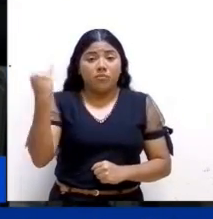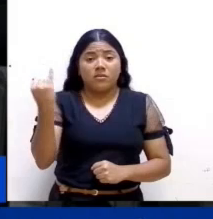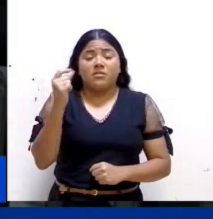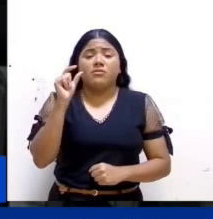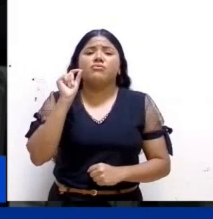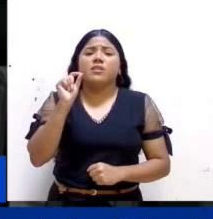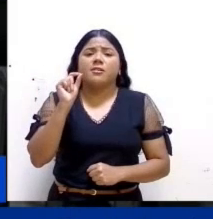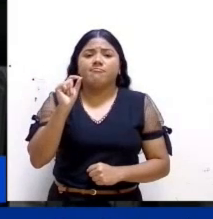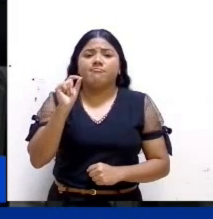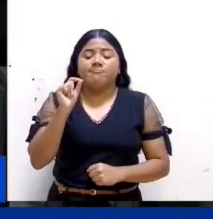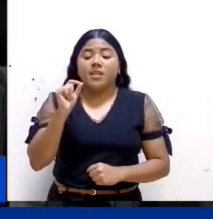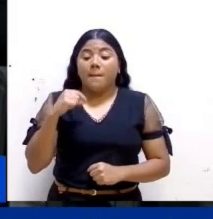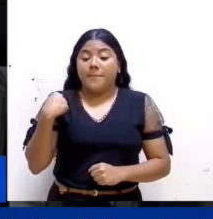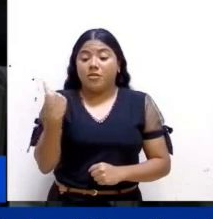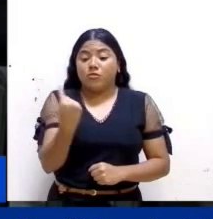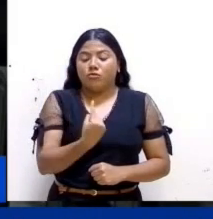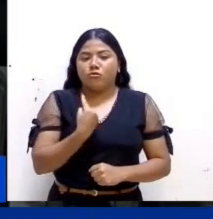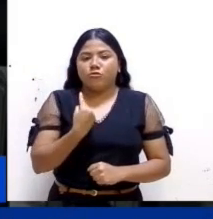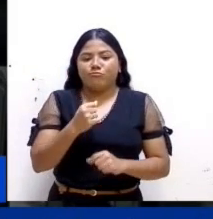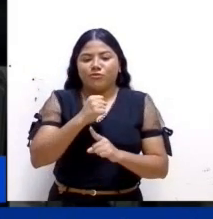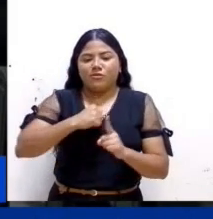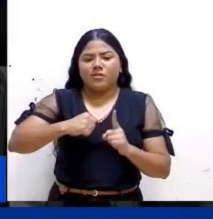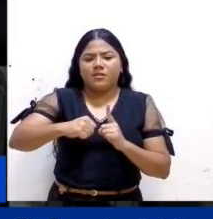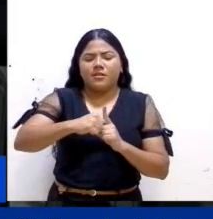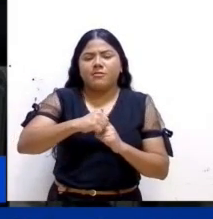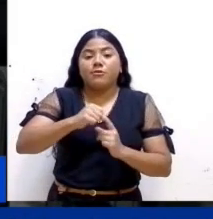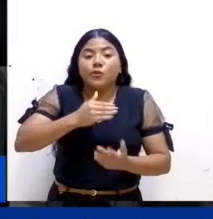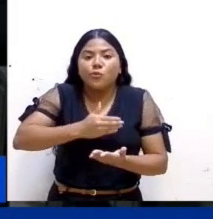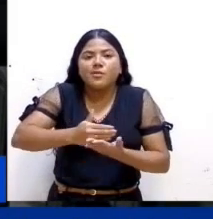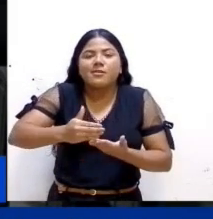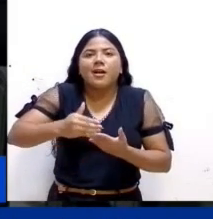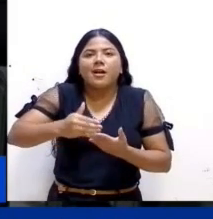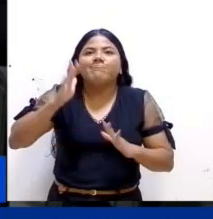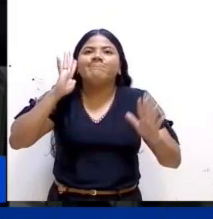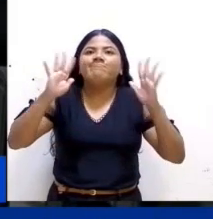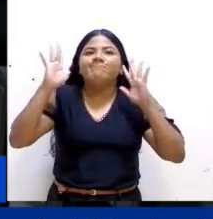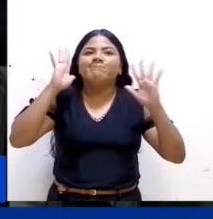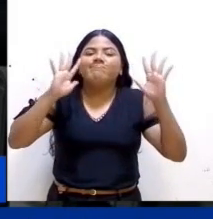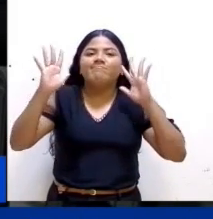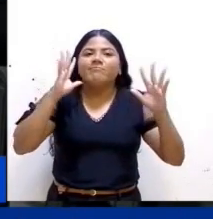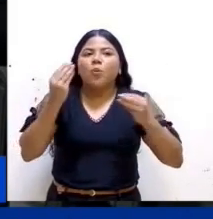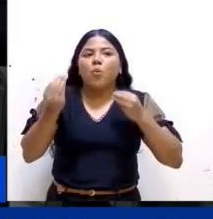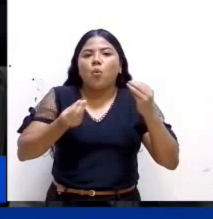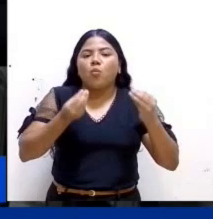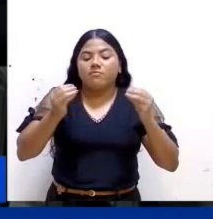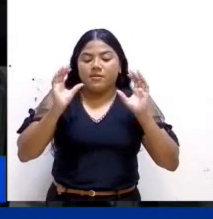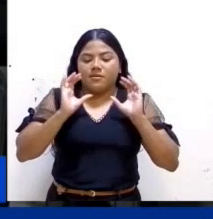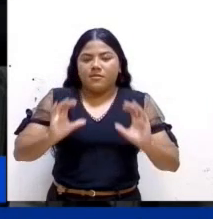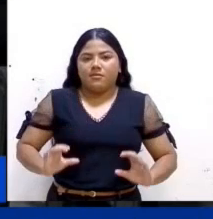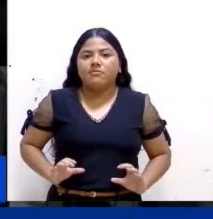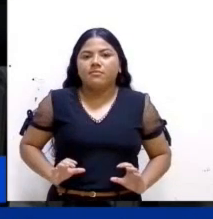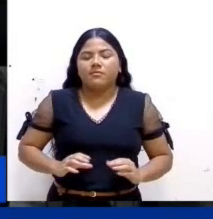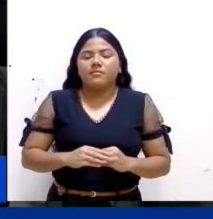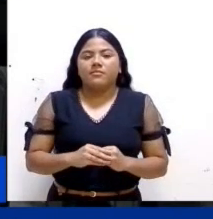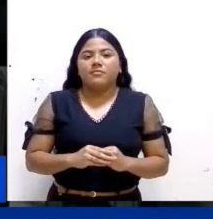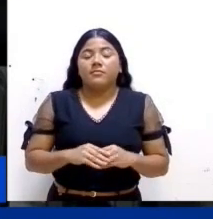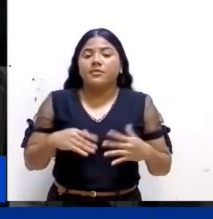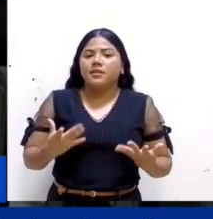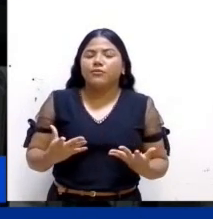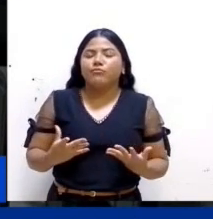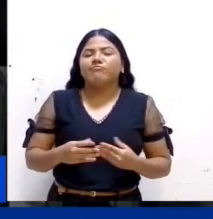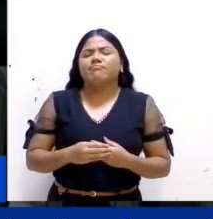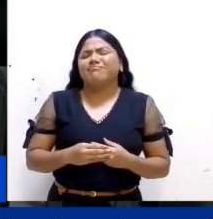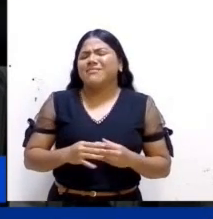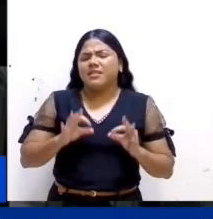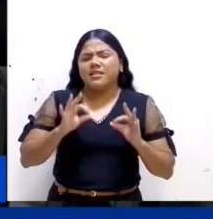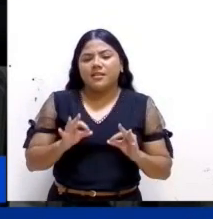começar a sentir o que é ser cidadão ou cidadã. Então, com certeza, a doutora vai falar